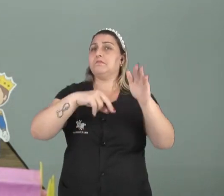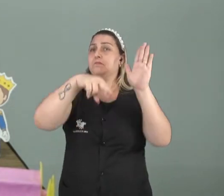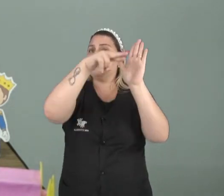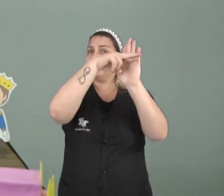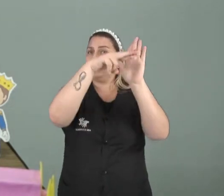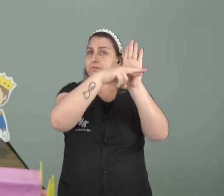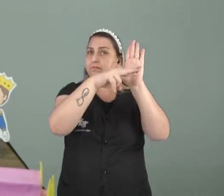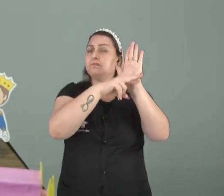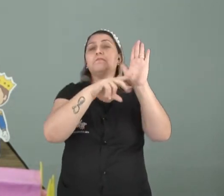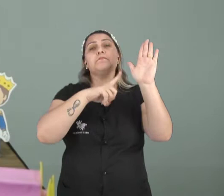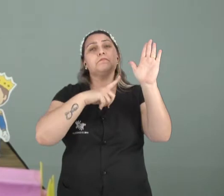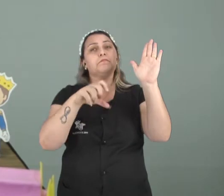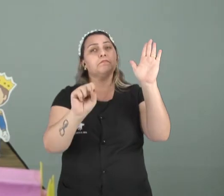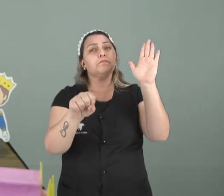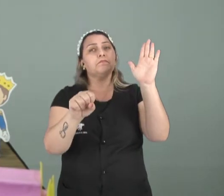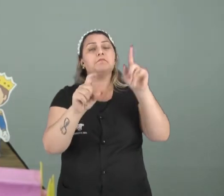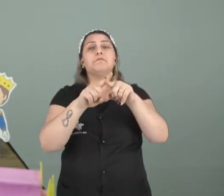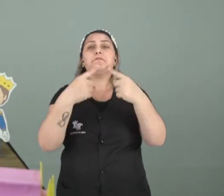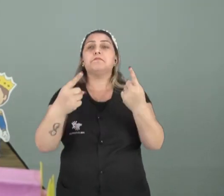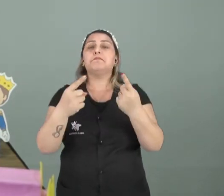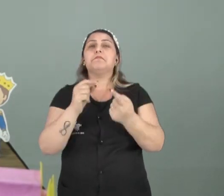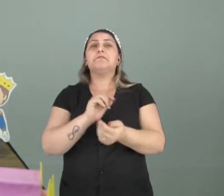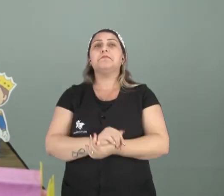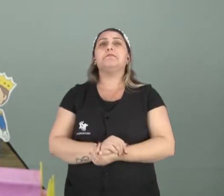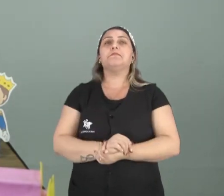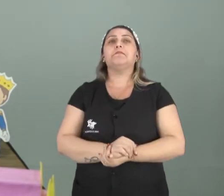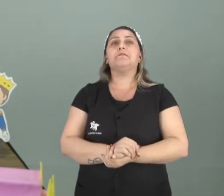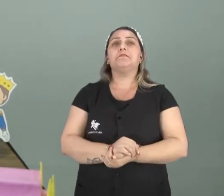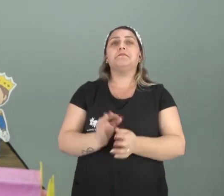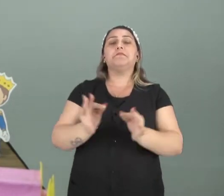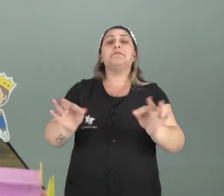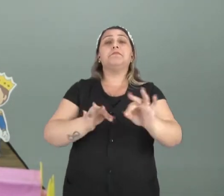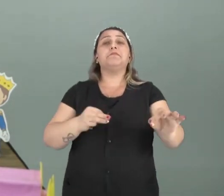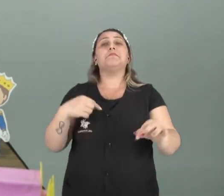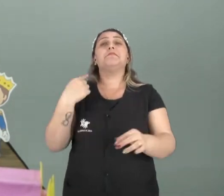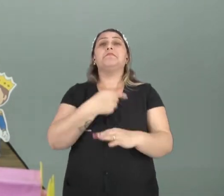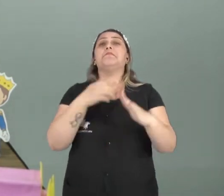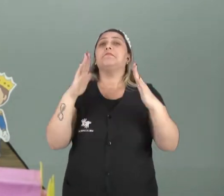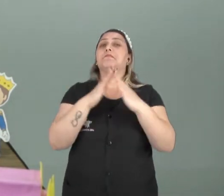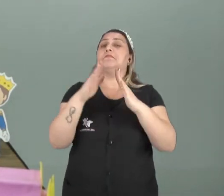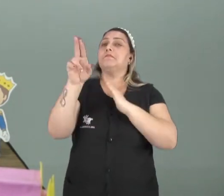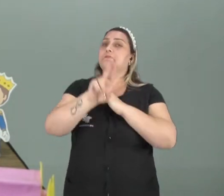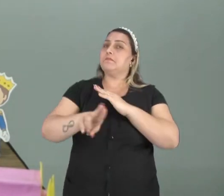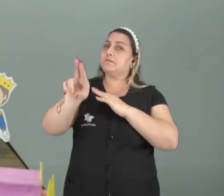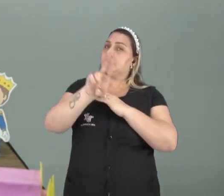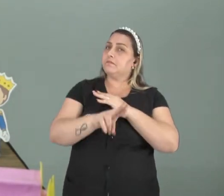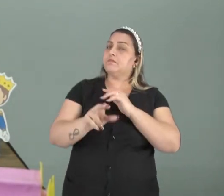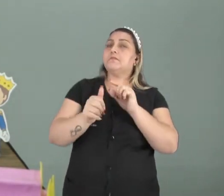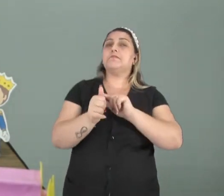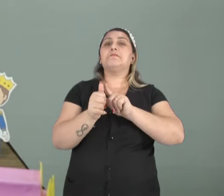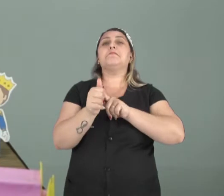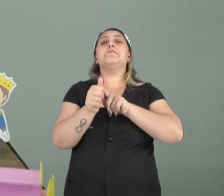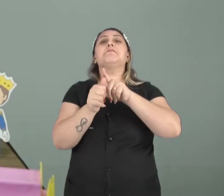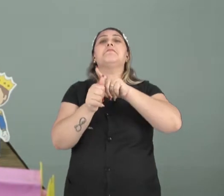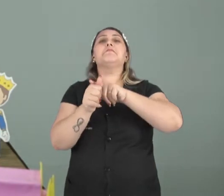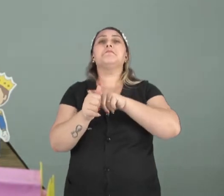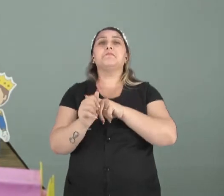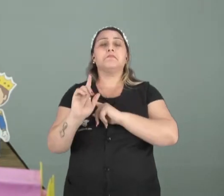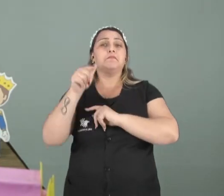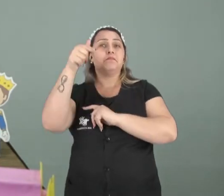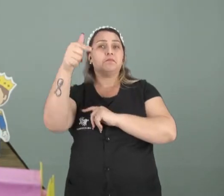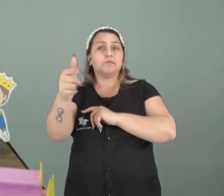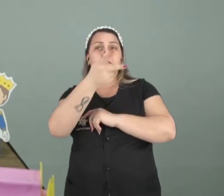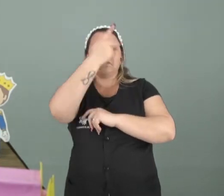padronizadas, certo? Mas quando nós estamos medindo na nossa casa e utilizamos a polegada e uma